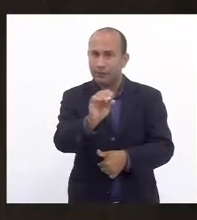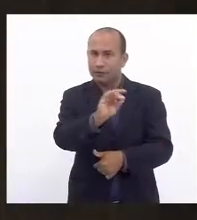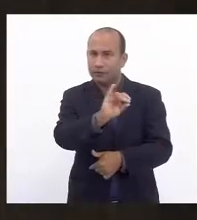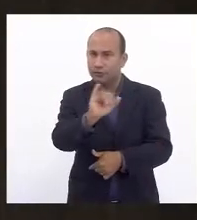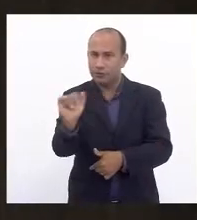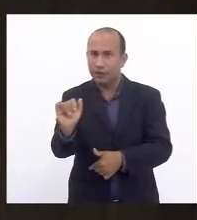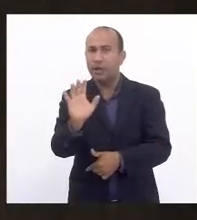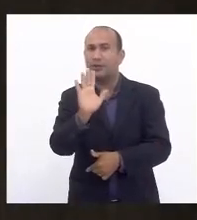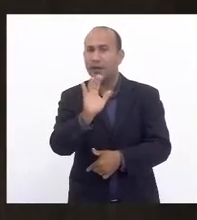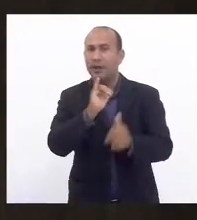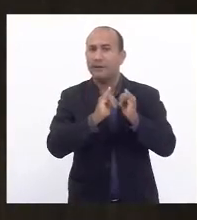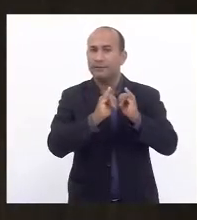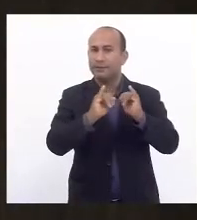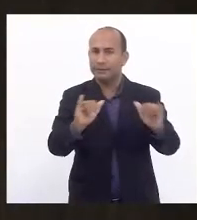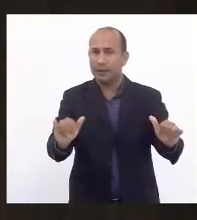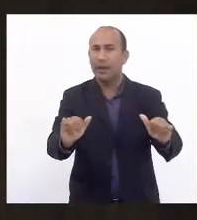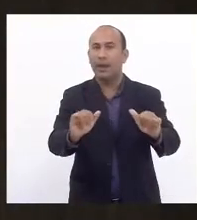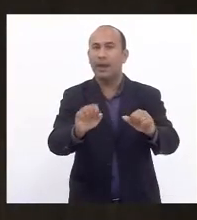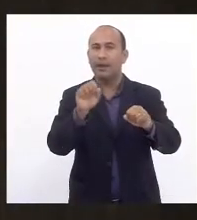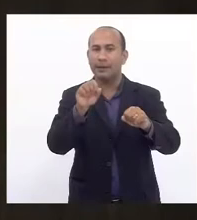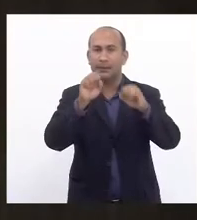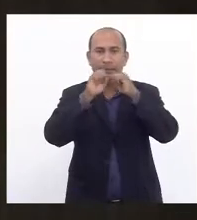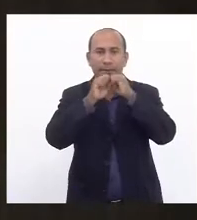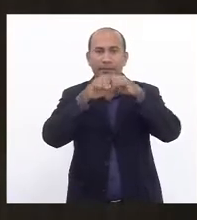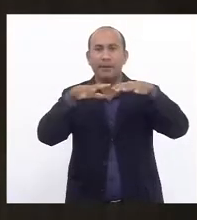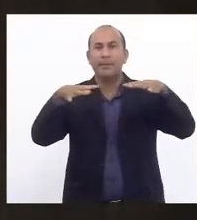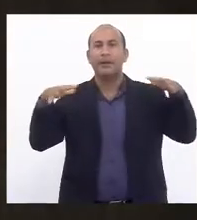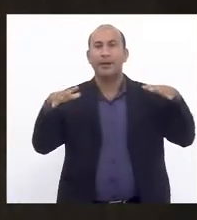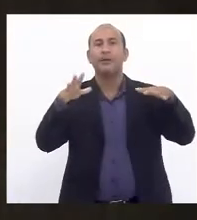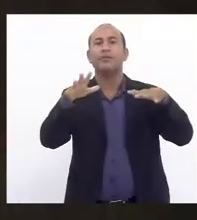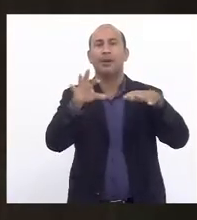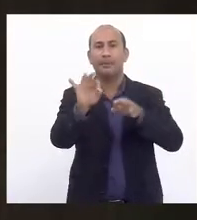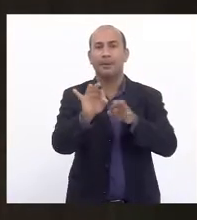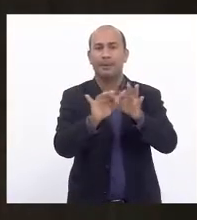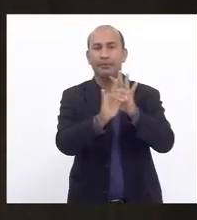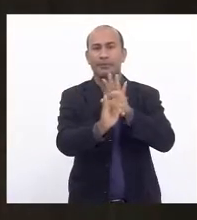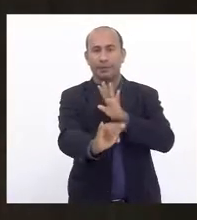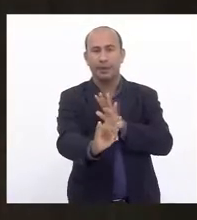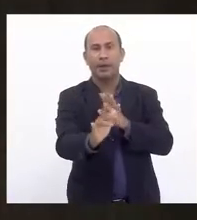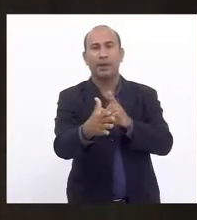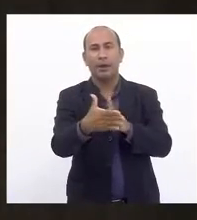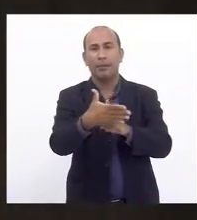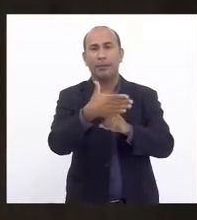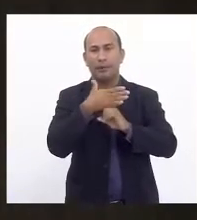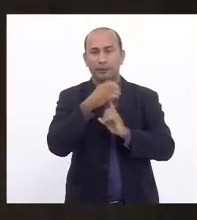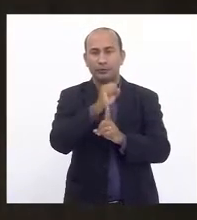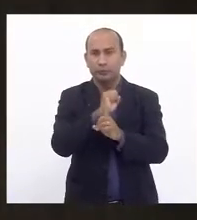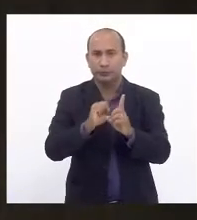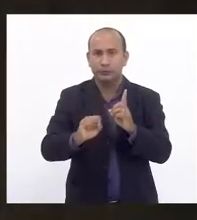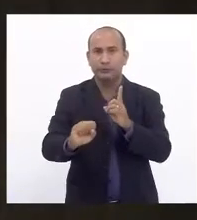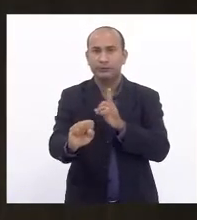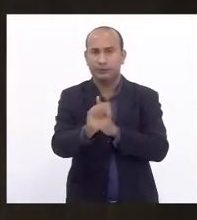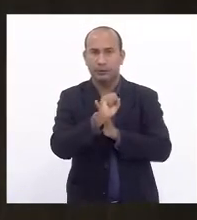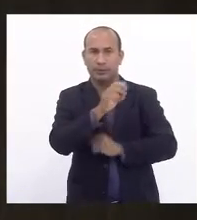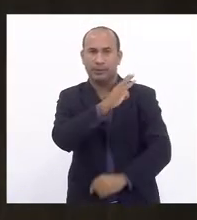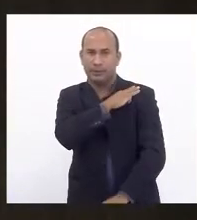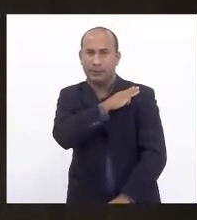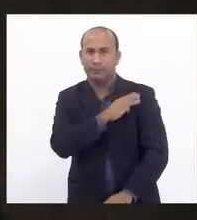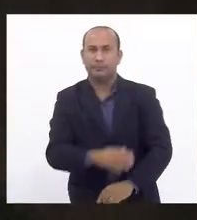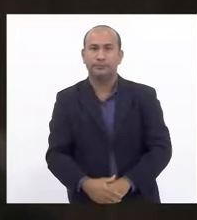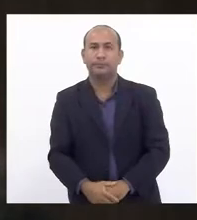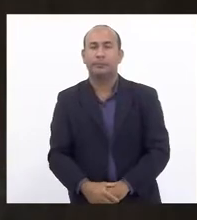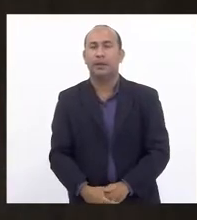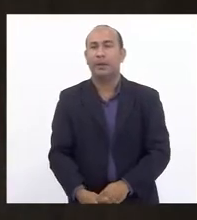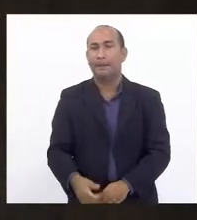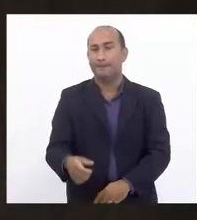será enviado para essa Assembleia Legislativa o projeto de lei de proteção social dos militares. Esse é o